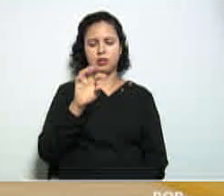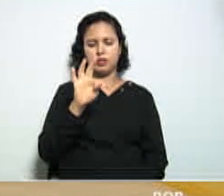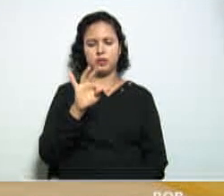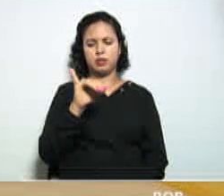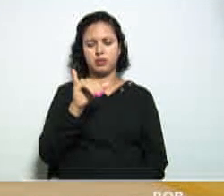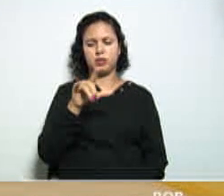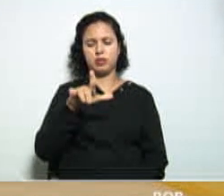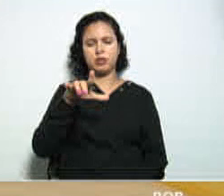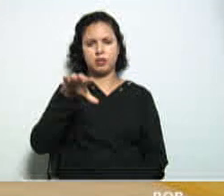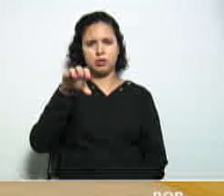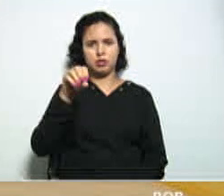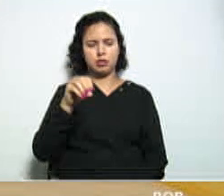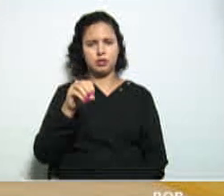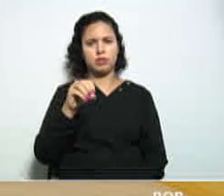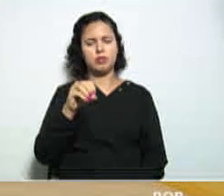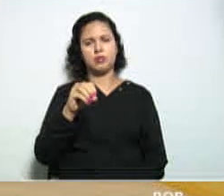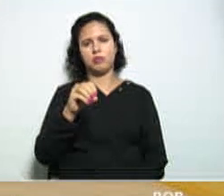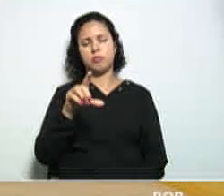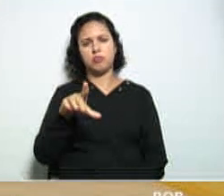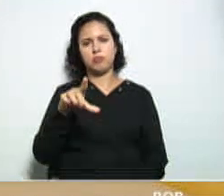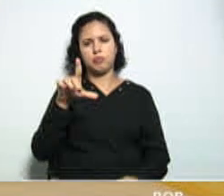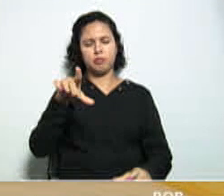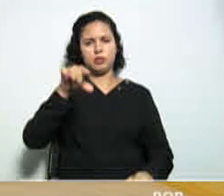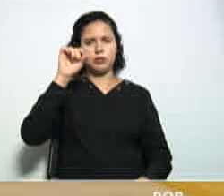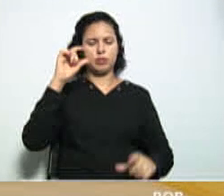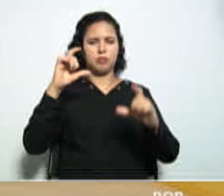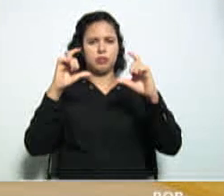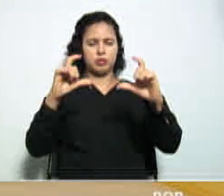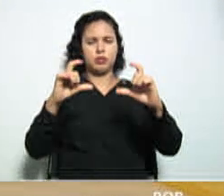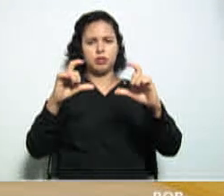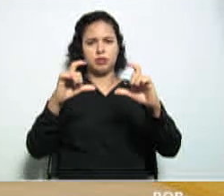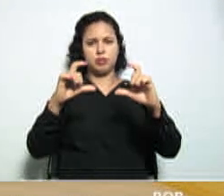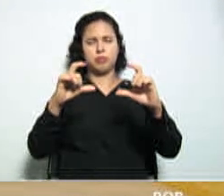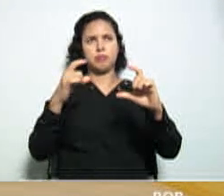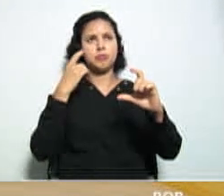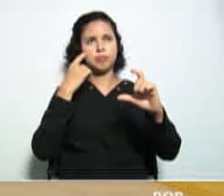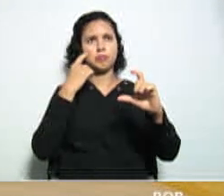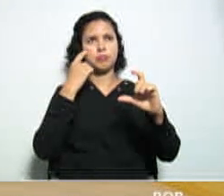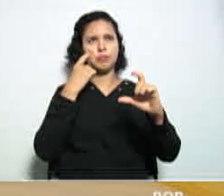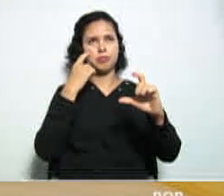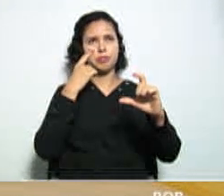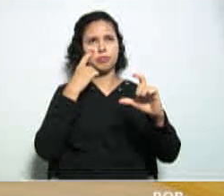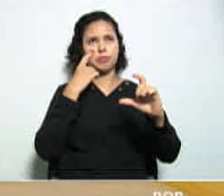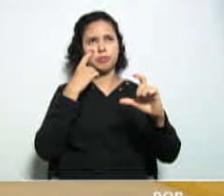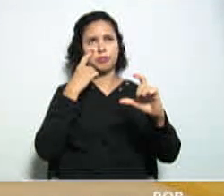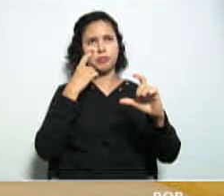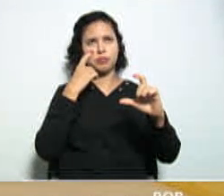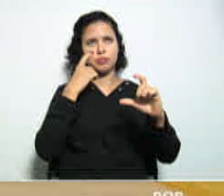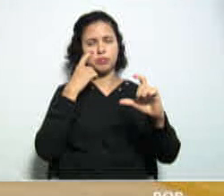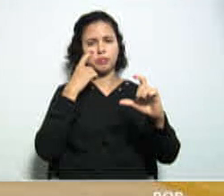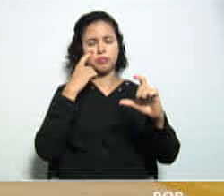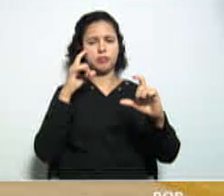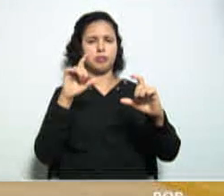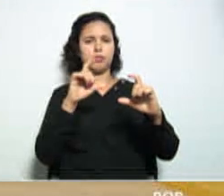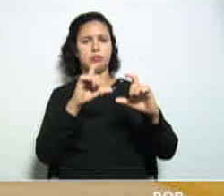isso? Eu seleciono o texto que eu tenho, venho na aba, na paleta do